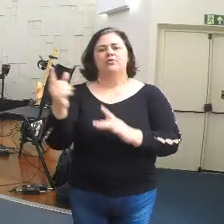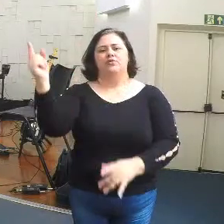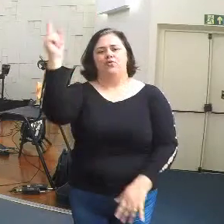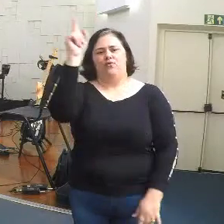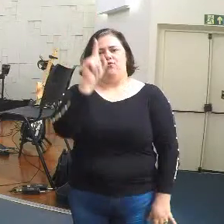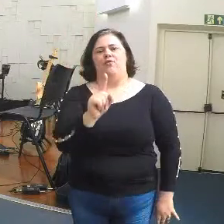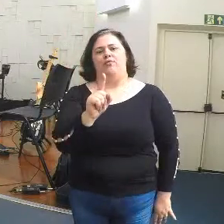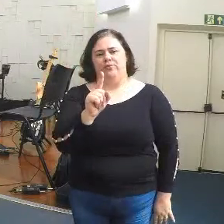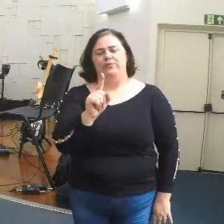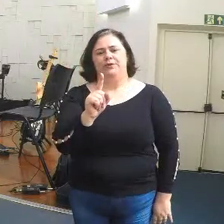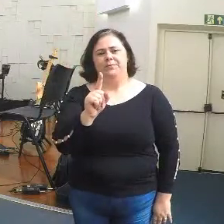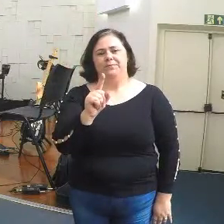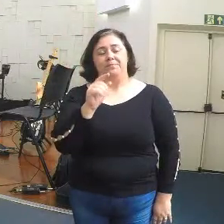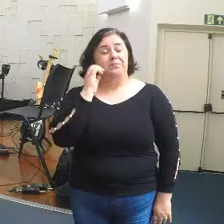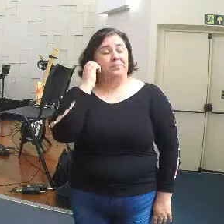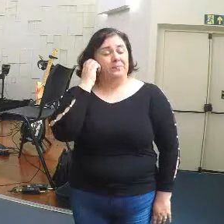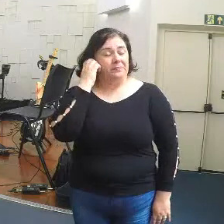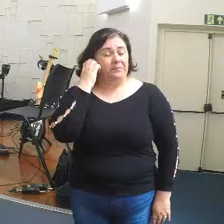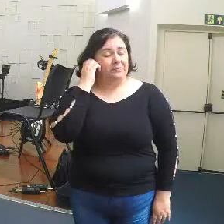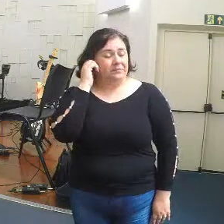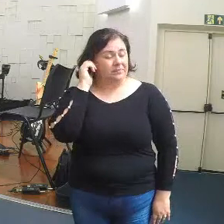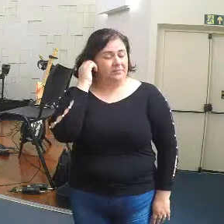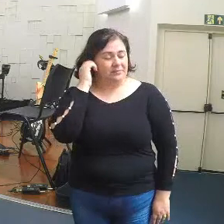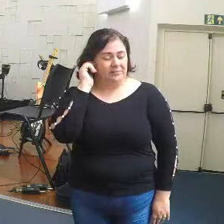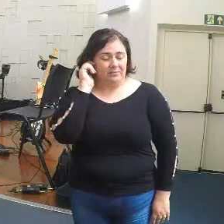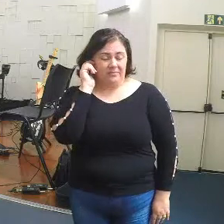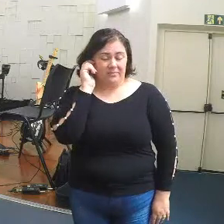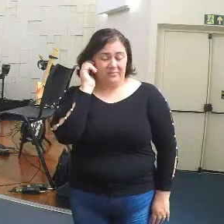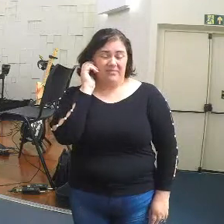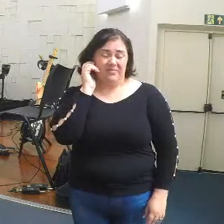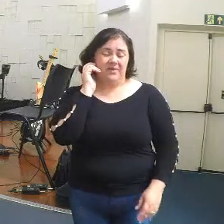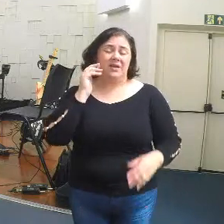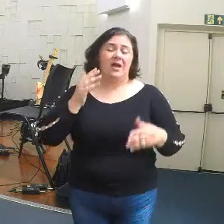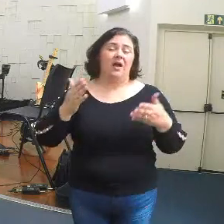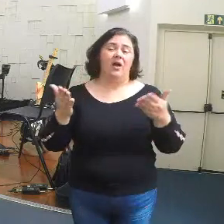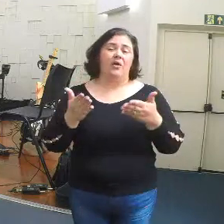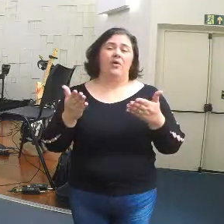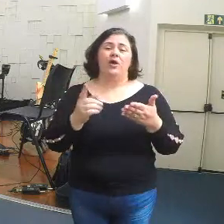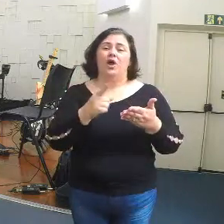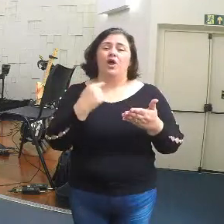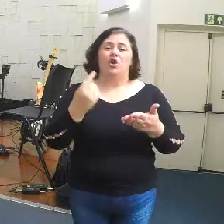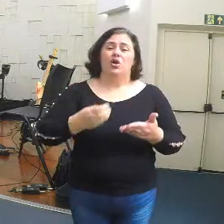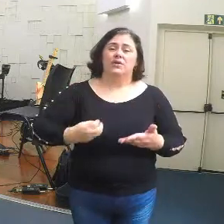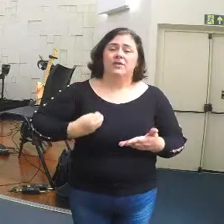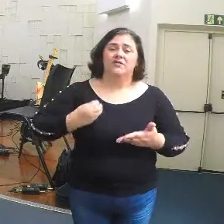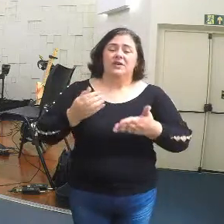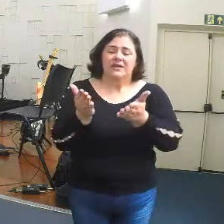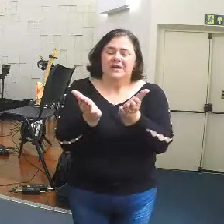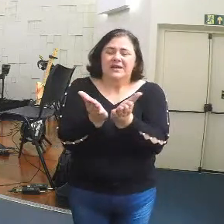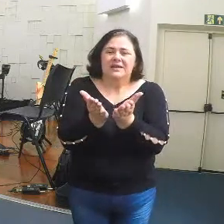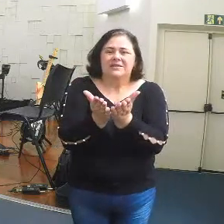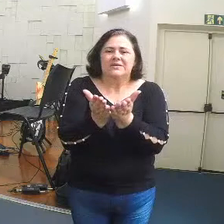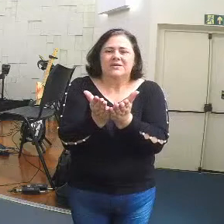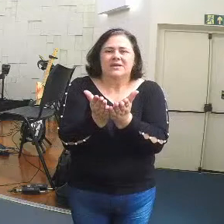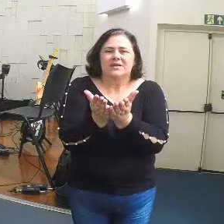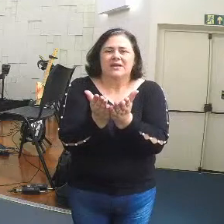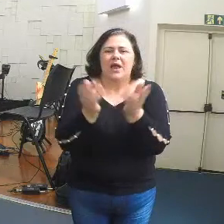Agora está estruturado totalmente nossa vida cristã, porque nós podemos vencer o medo.